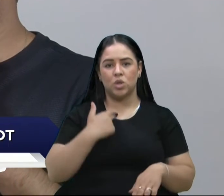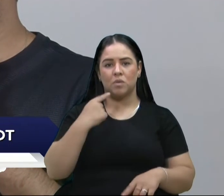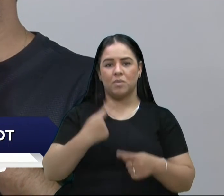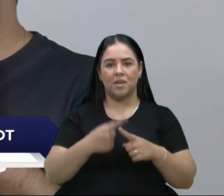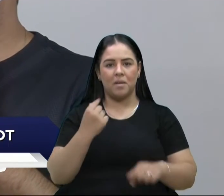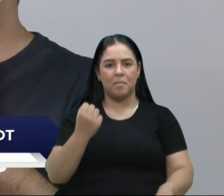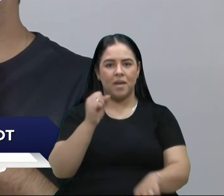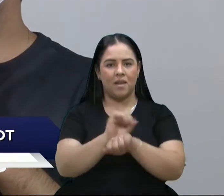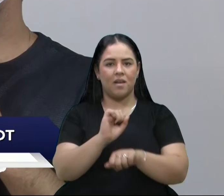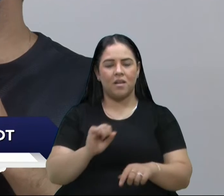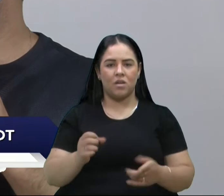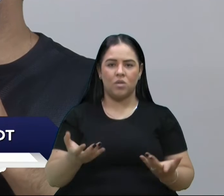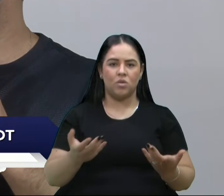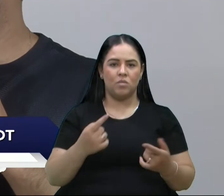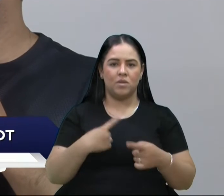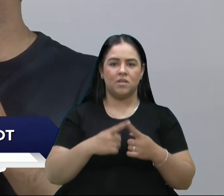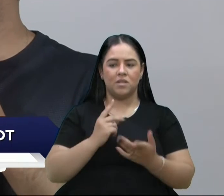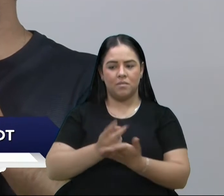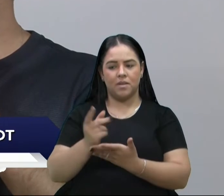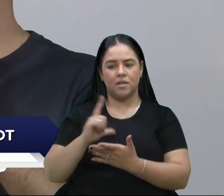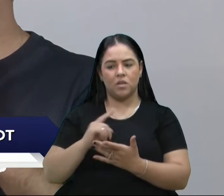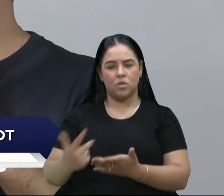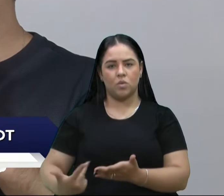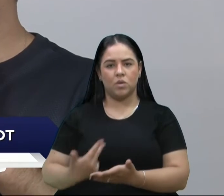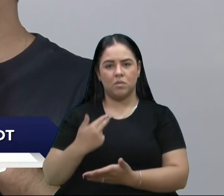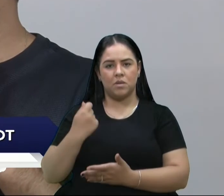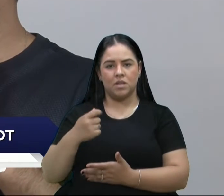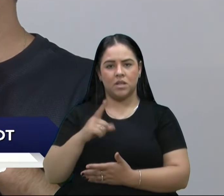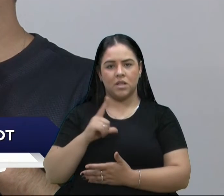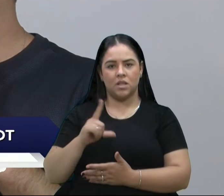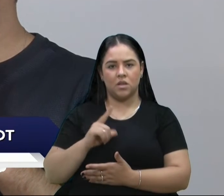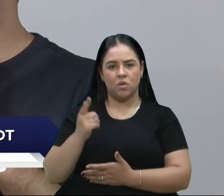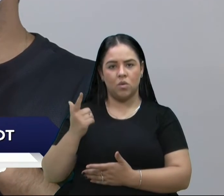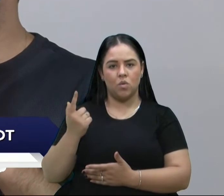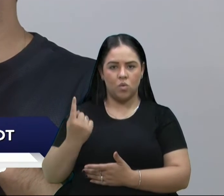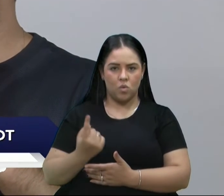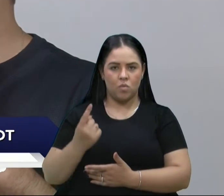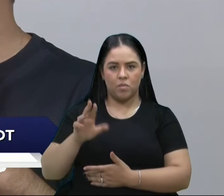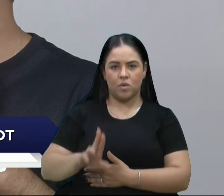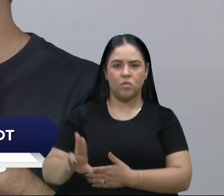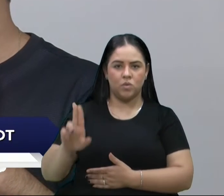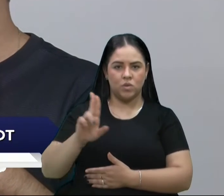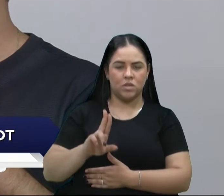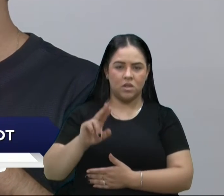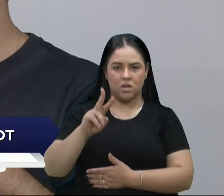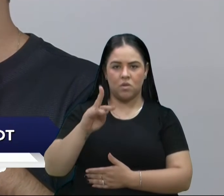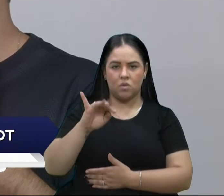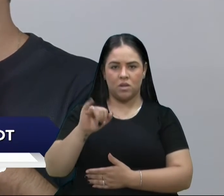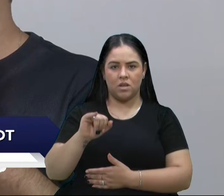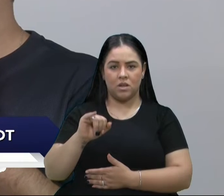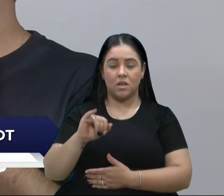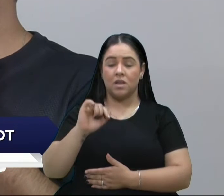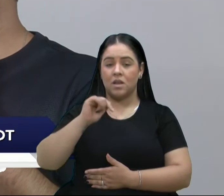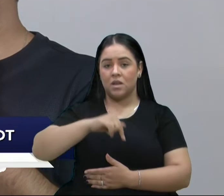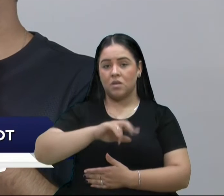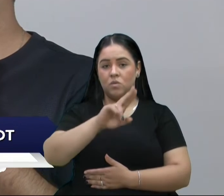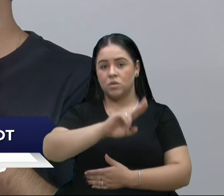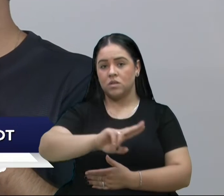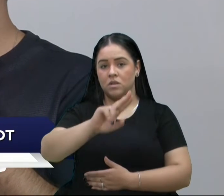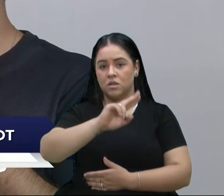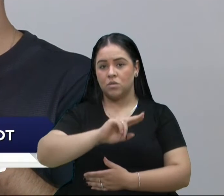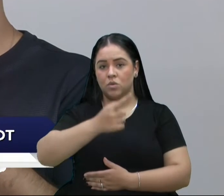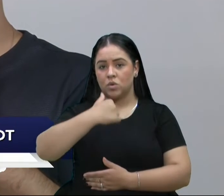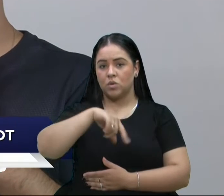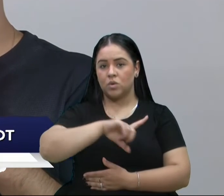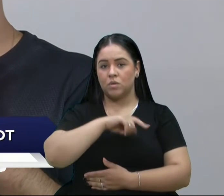parado, porque os leitos, porque a cada cirurgia tem que ter um leito disponível de UTI, e aí as pessoas estavam utilizando esse leito de UTI. Então nós temos